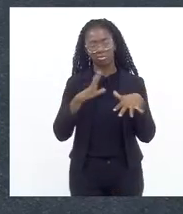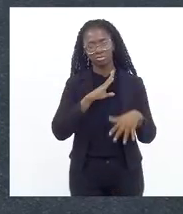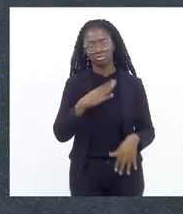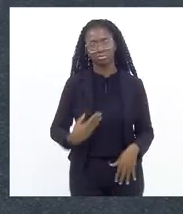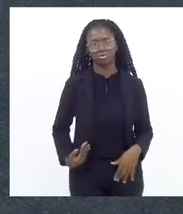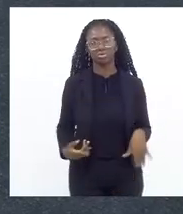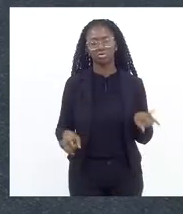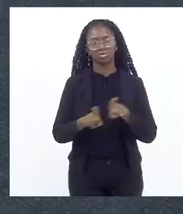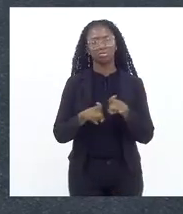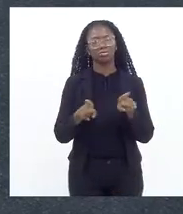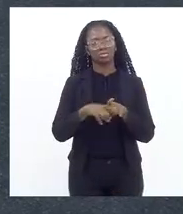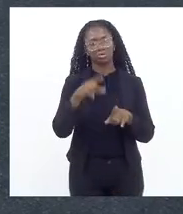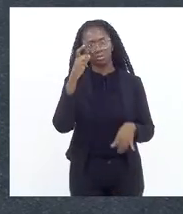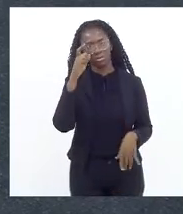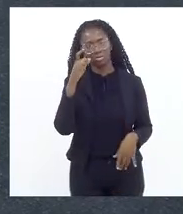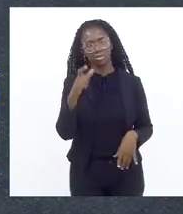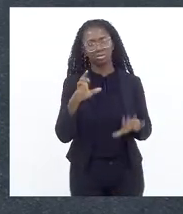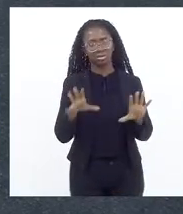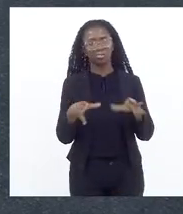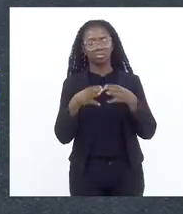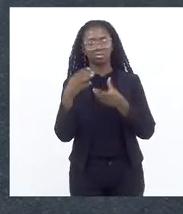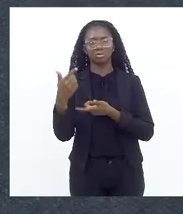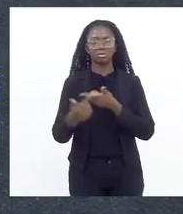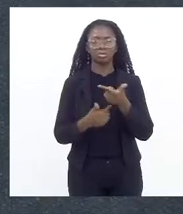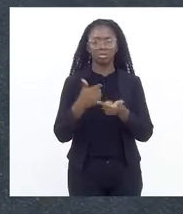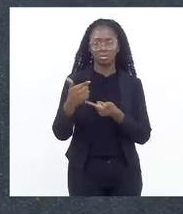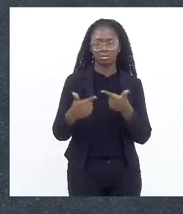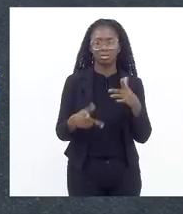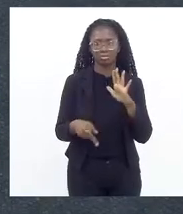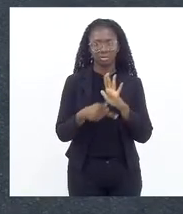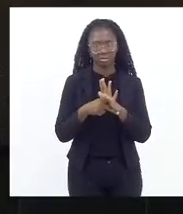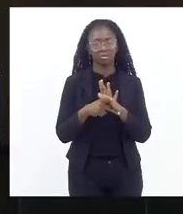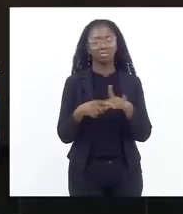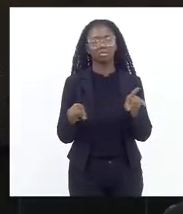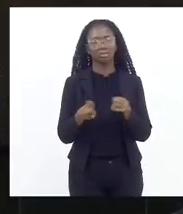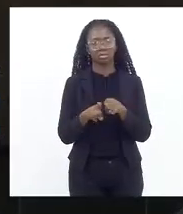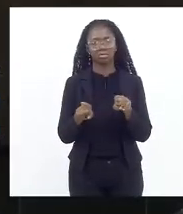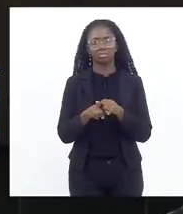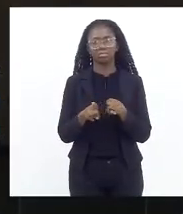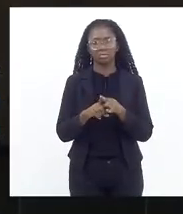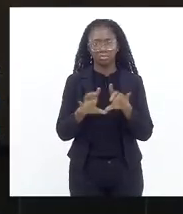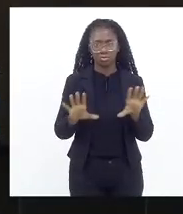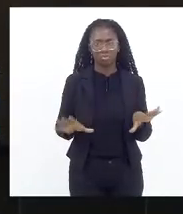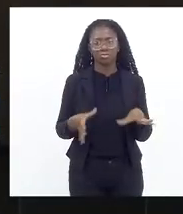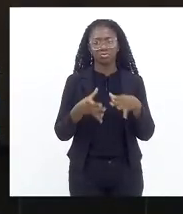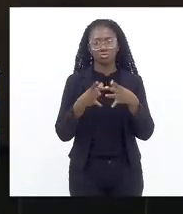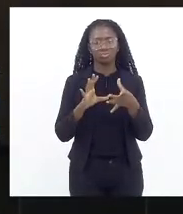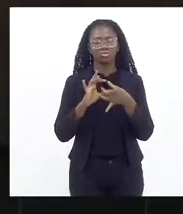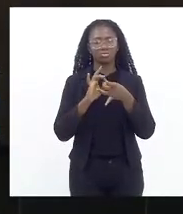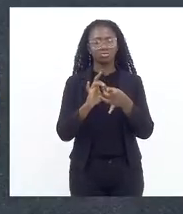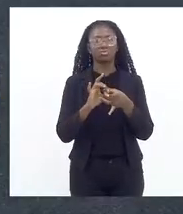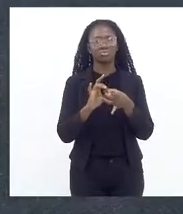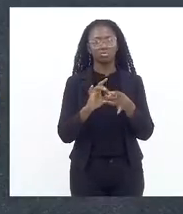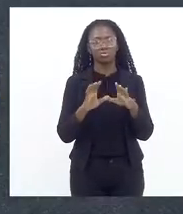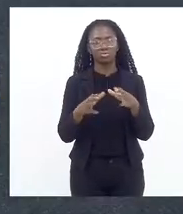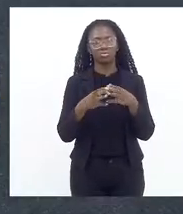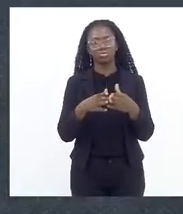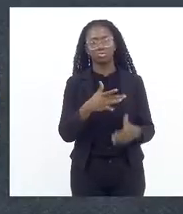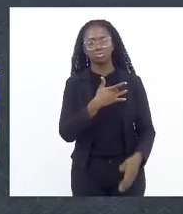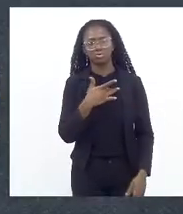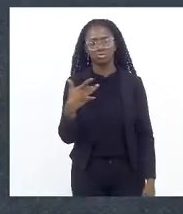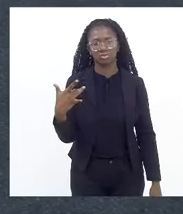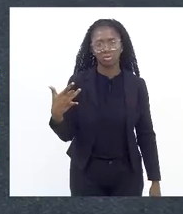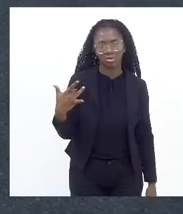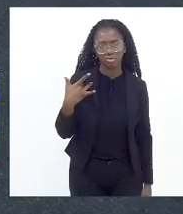interesse também da Comissão de Trabalho fazer em conjunto com a Comissão de Saúde essa